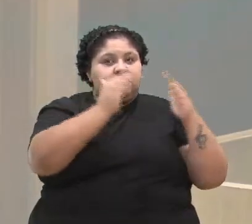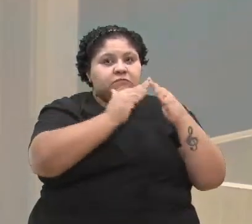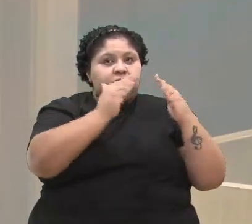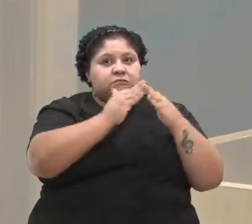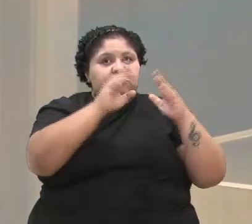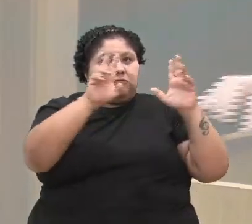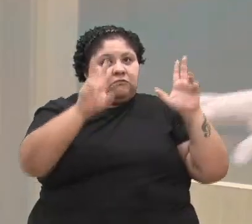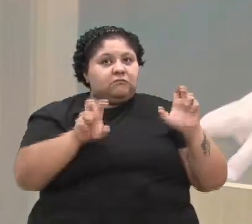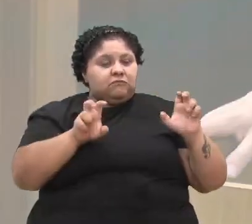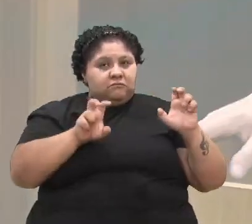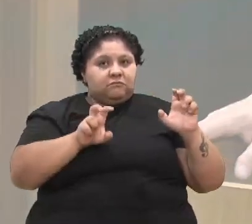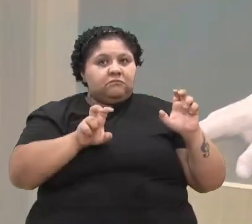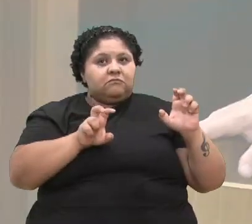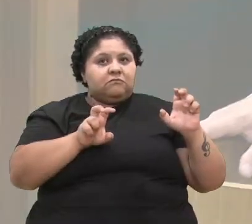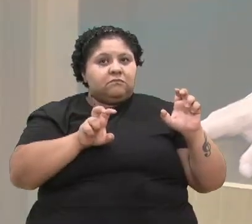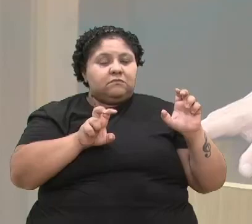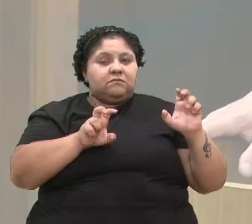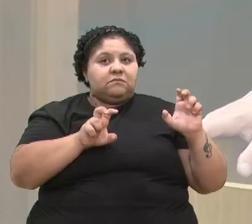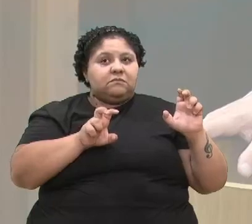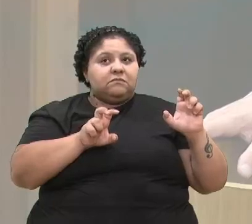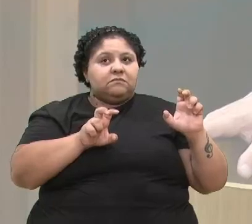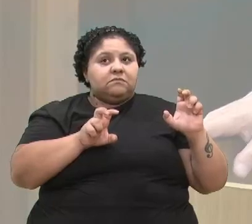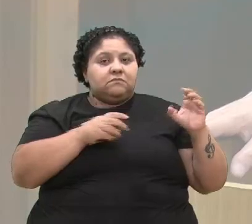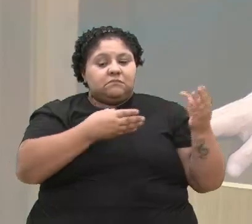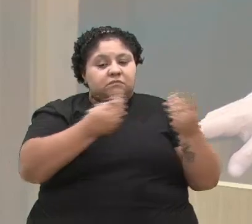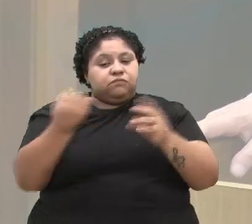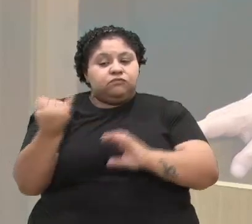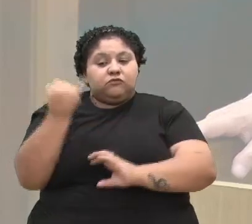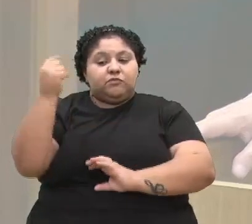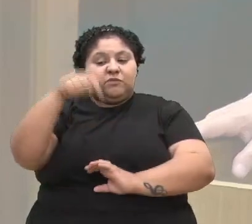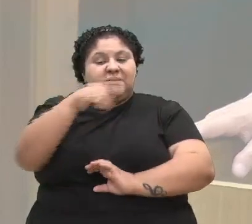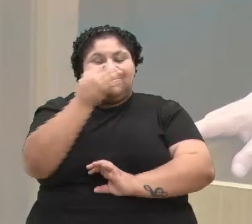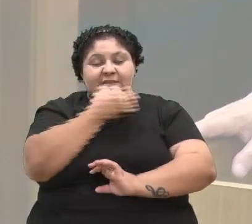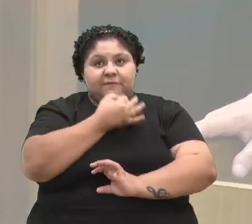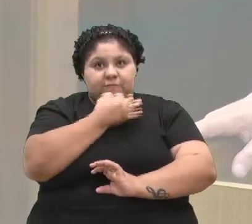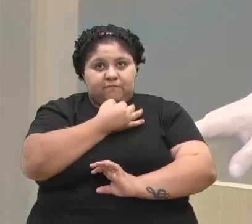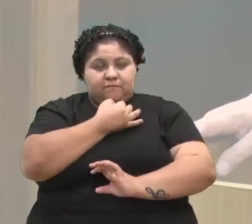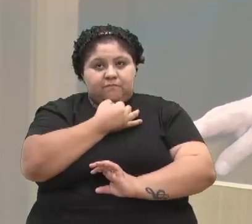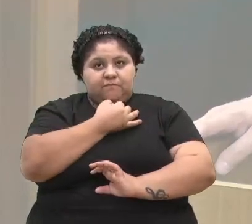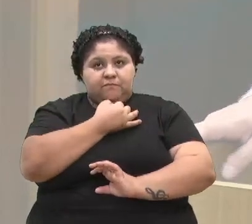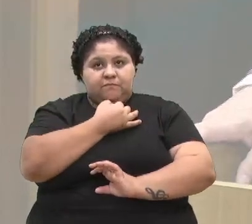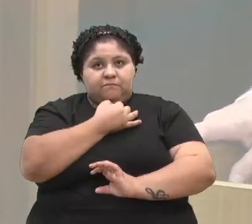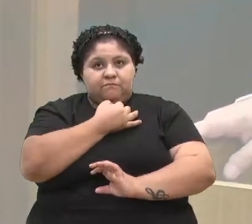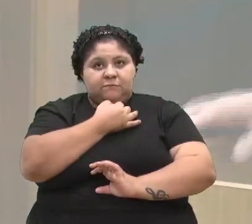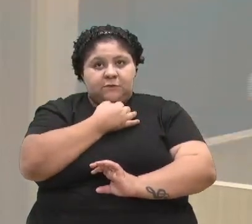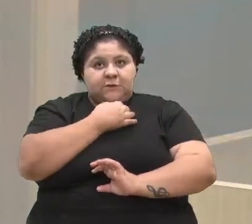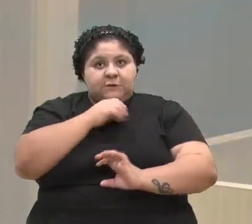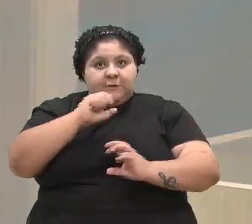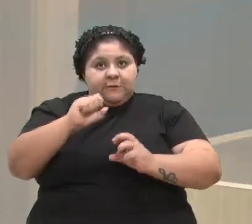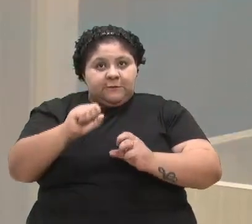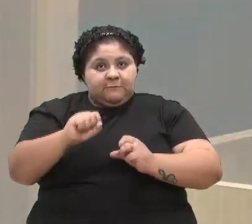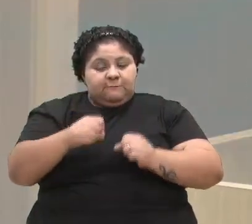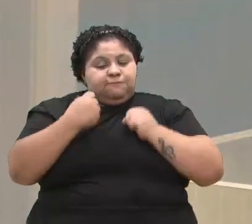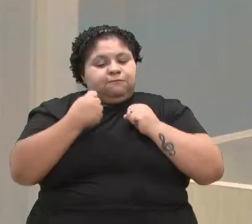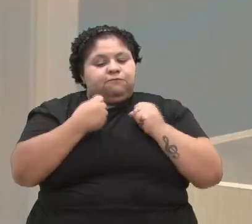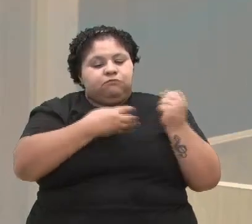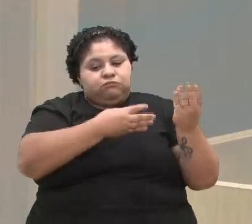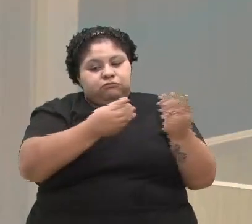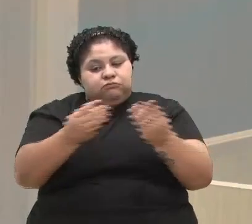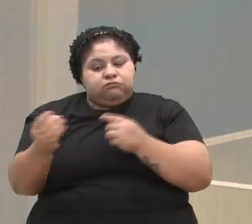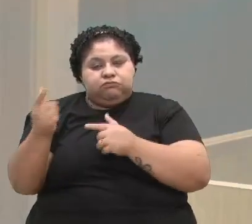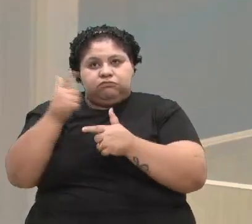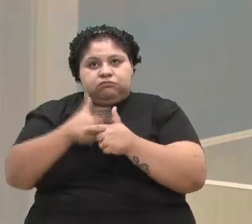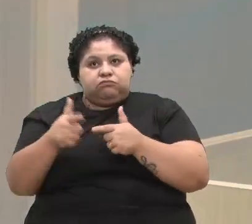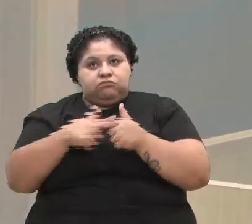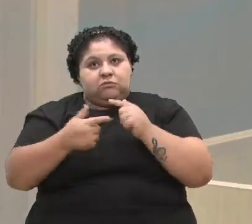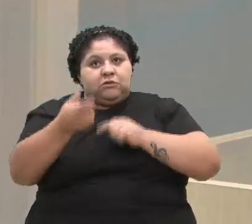tema que é muito importante para Caxias do Sul e que enfrenta ainda sérios problemas com a